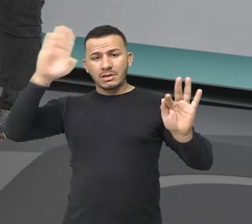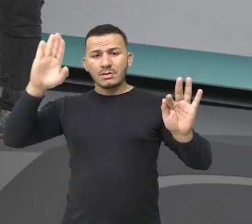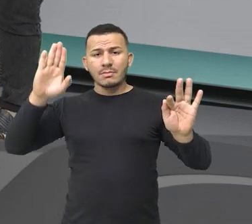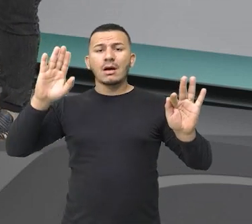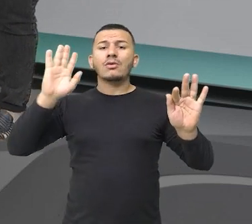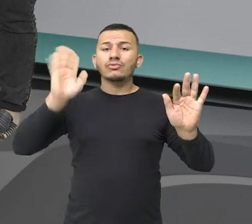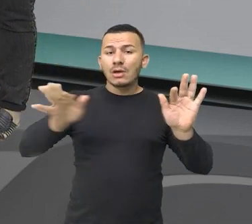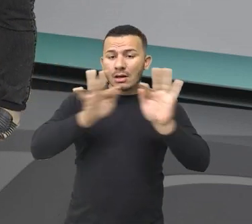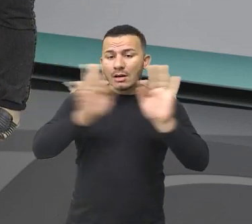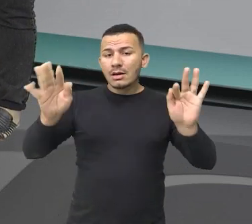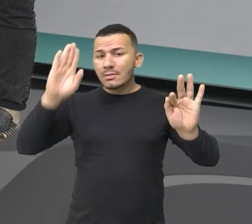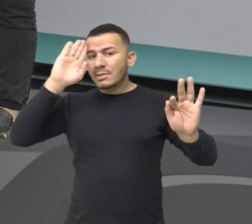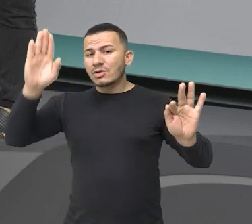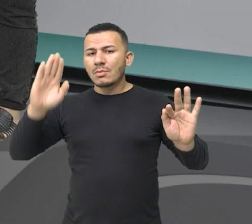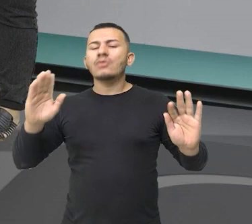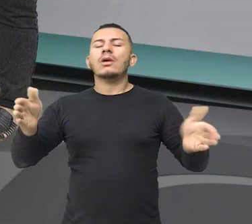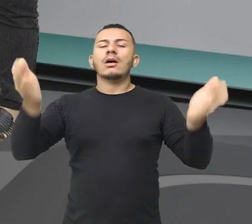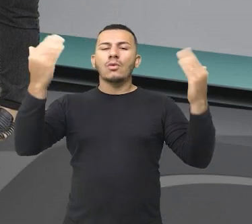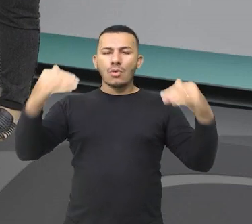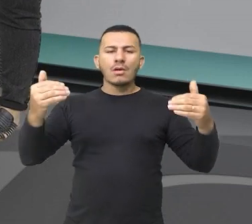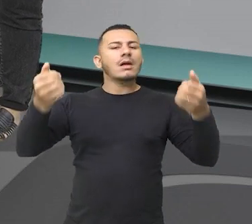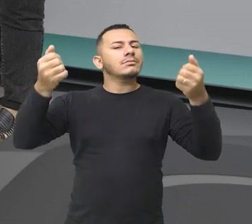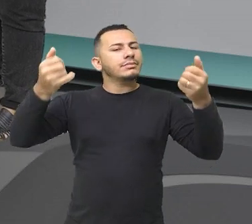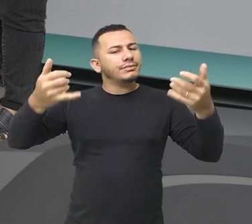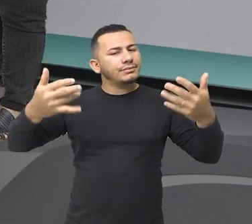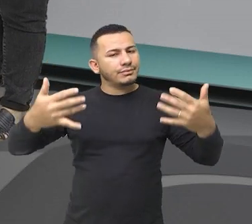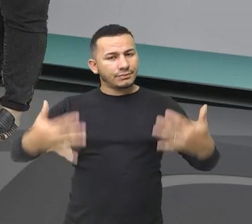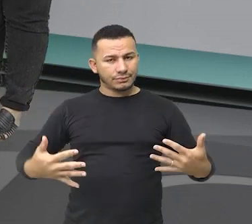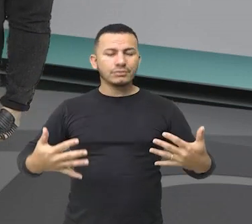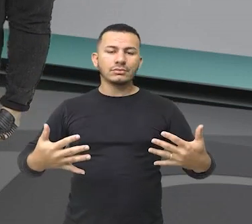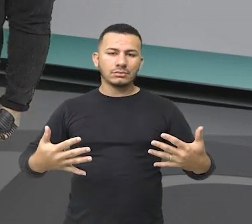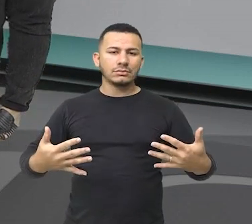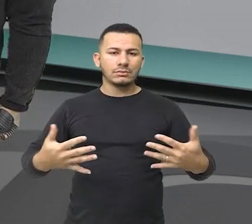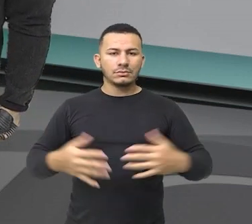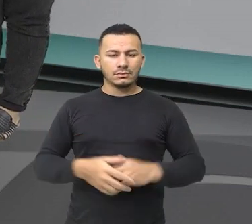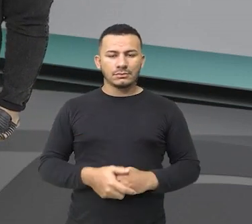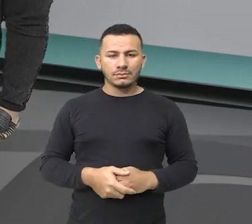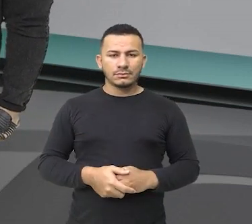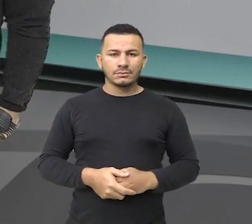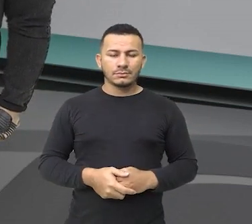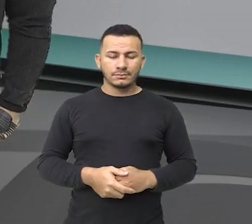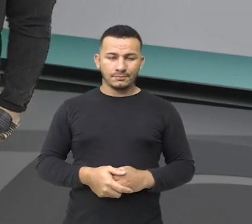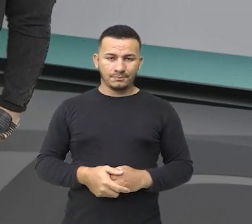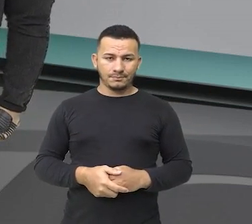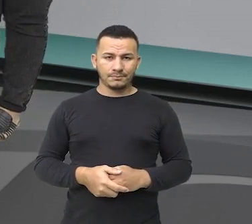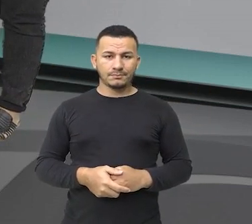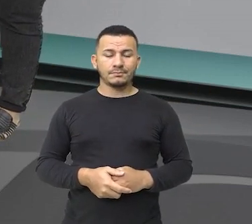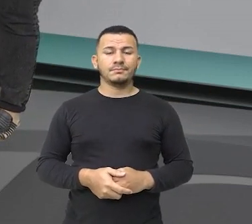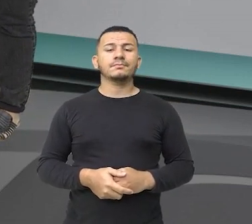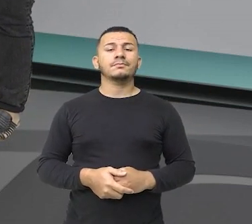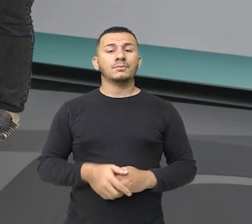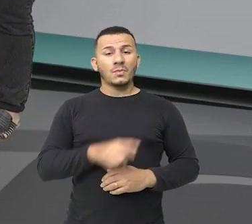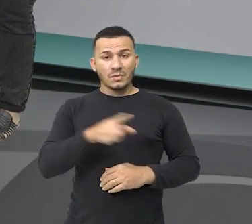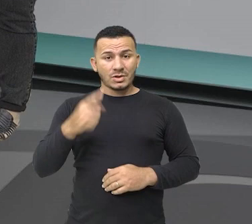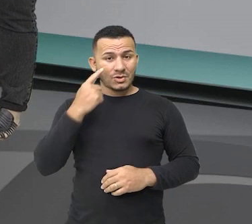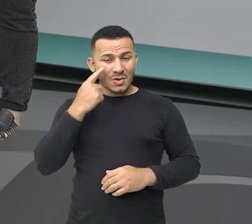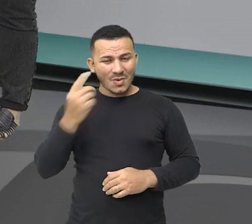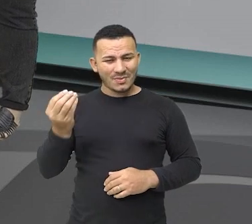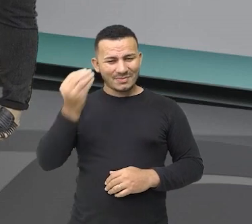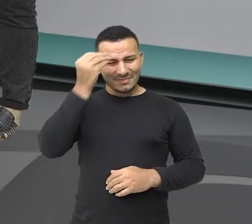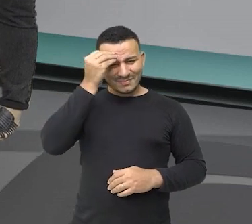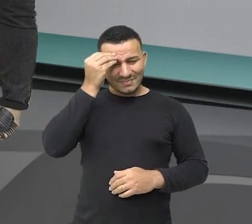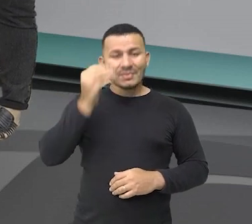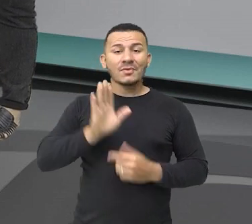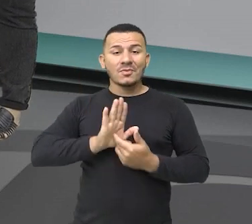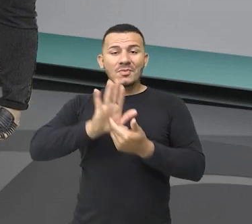central a gente vai desenvolver as outras. Olha que bacana. E aí, para ficar bem fixado na memória, a gente tem o conceito.